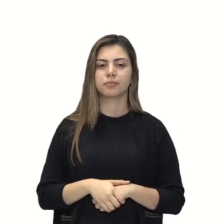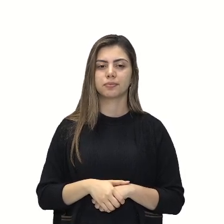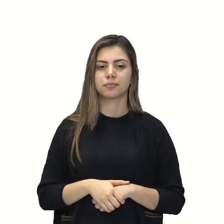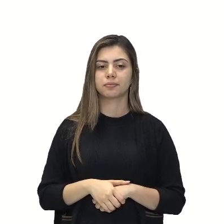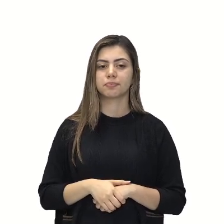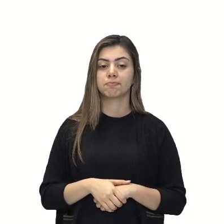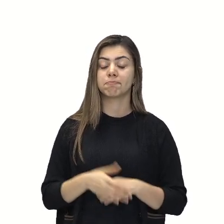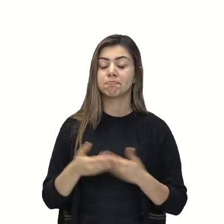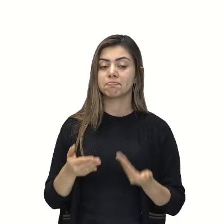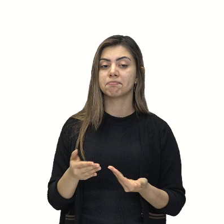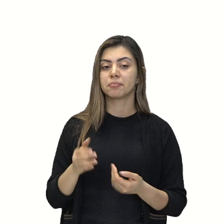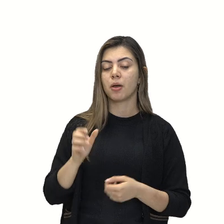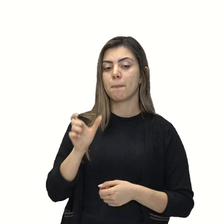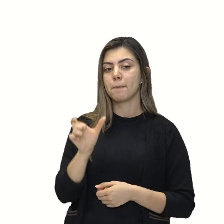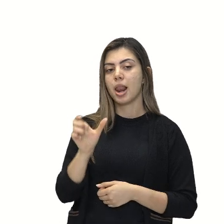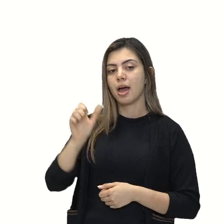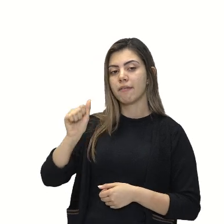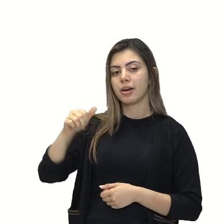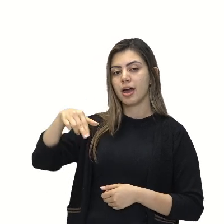amanheceu